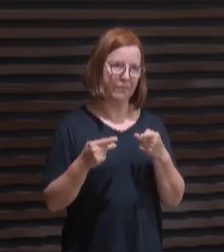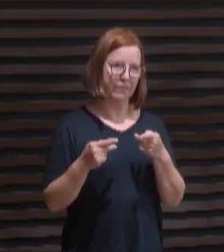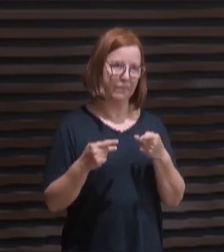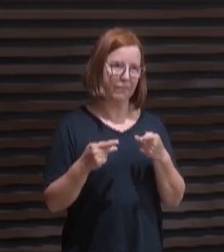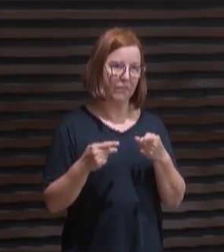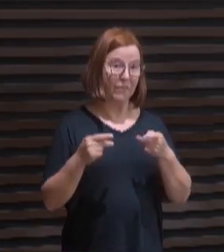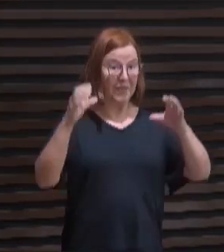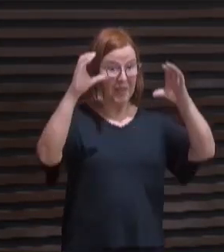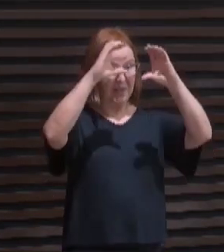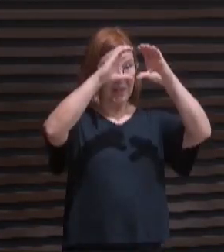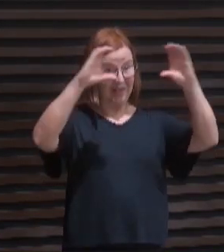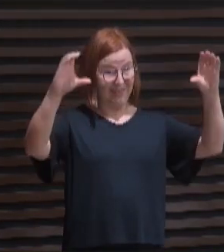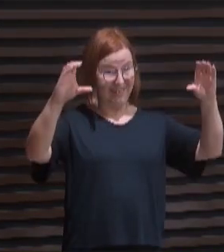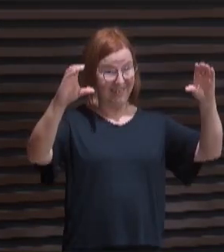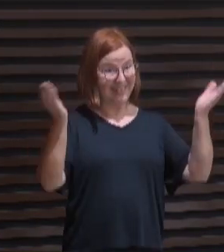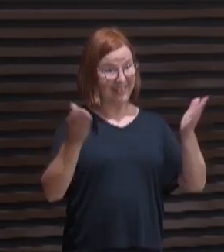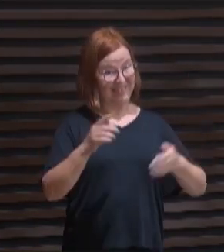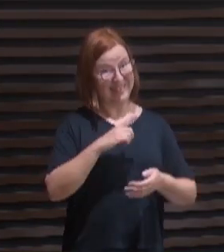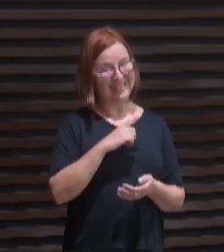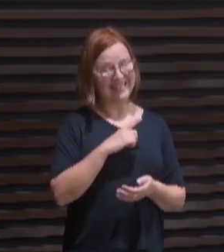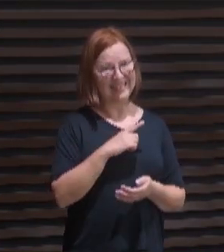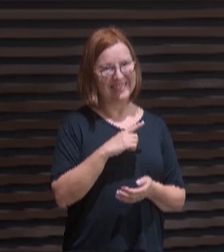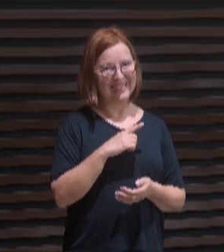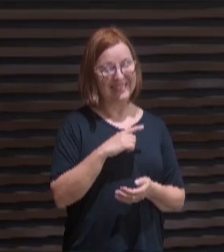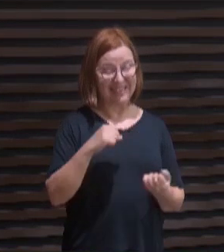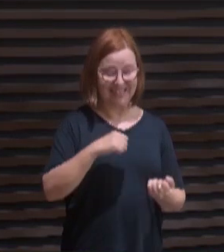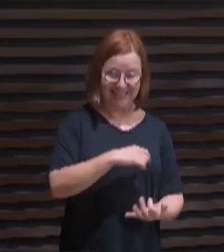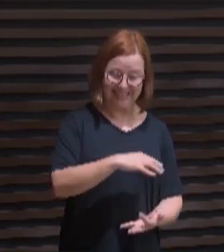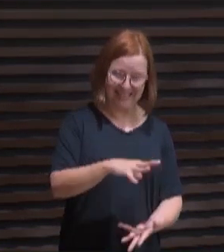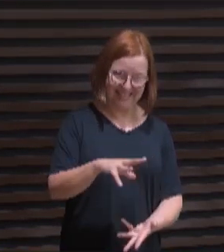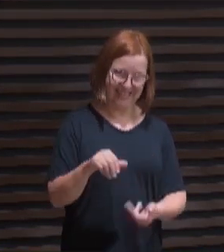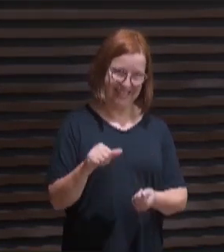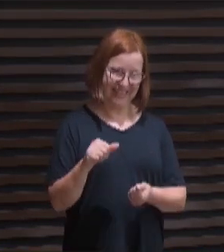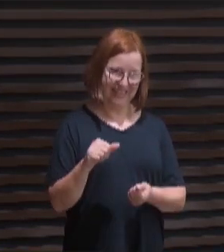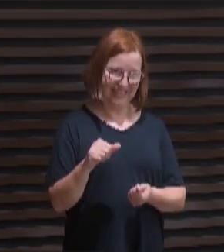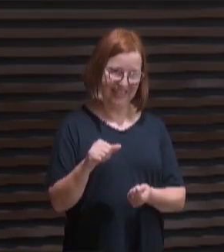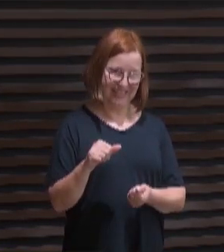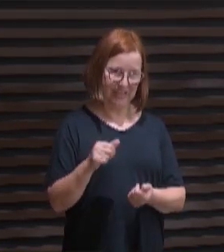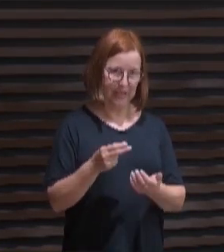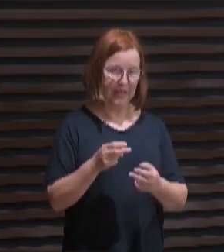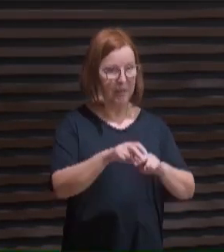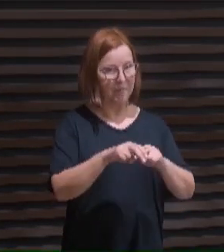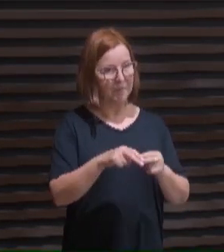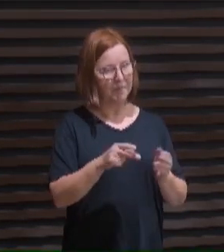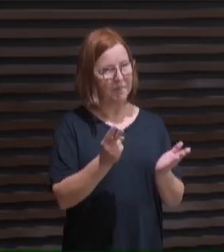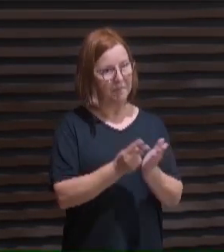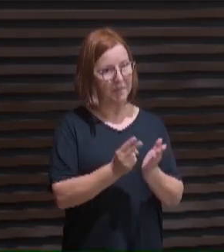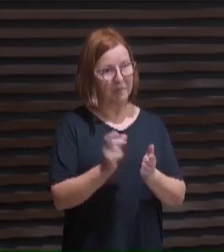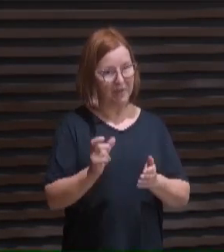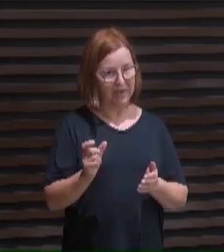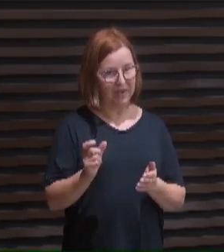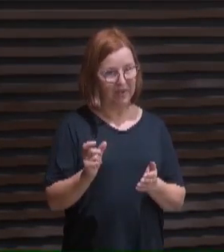os céus que agora existem e a terra, pela mesma palavra, têm